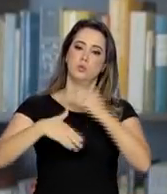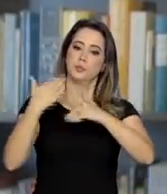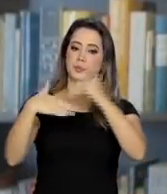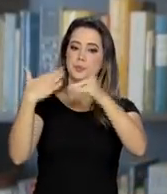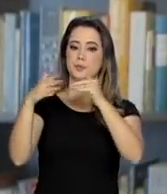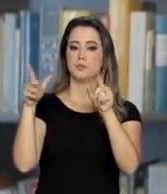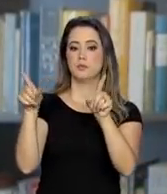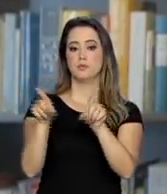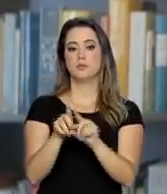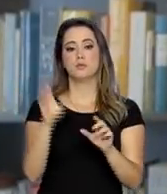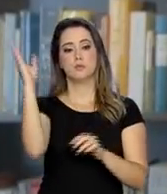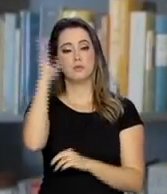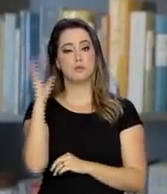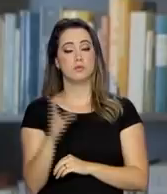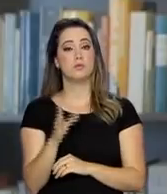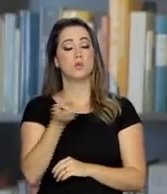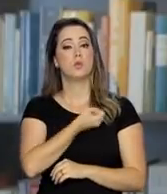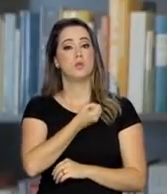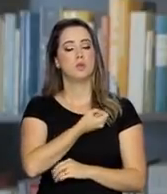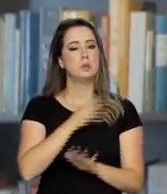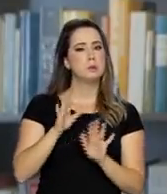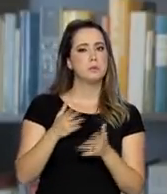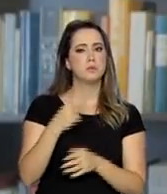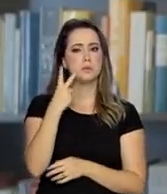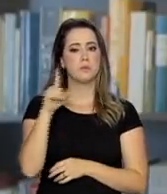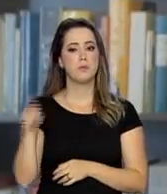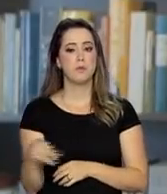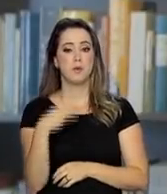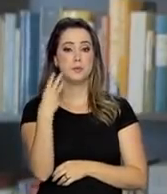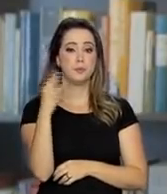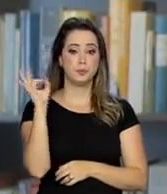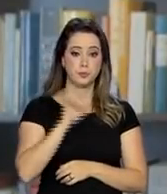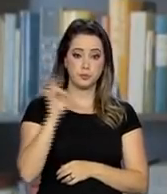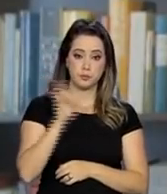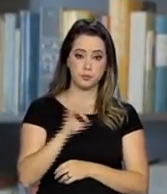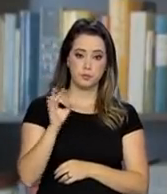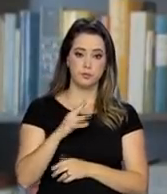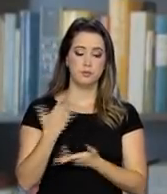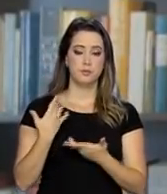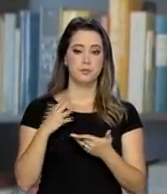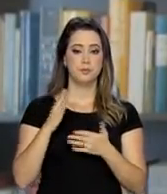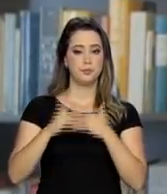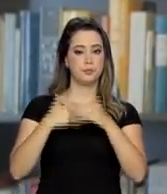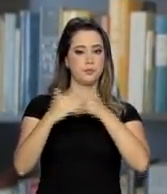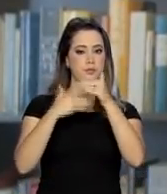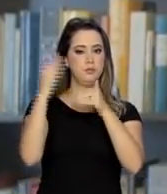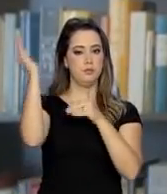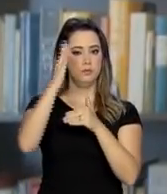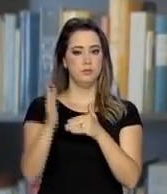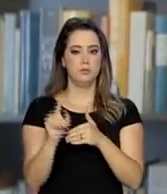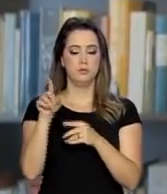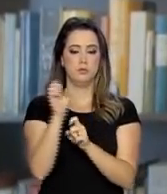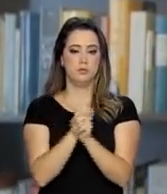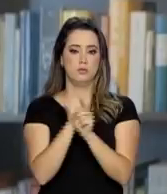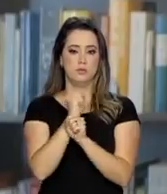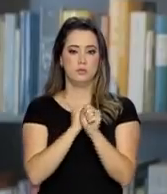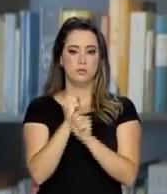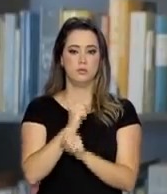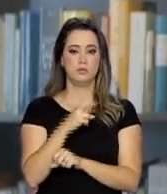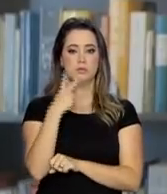para o crescimento do Brasil. Os números ficam, então, em 2,3% para a projeção de crescimento do Brasil nesse ano